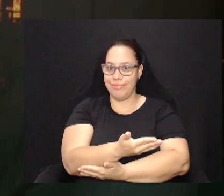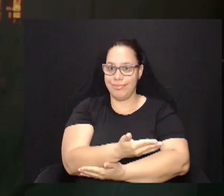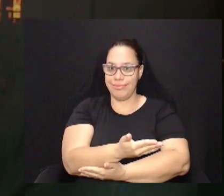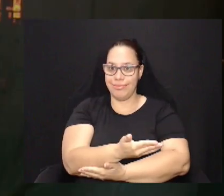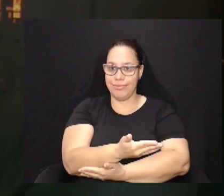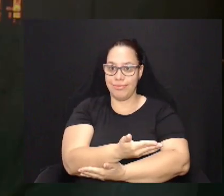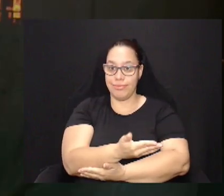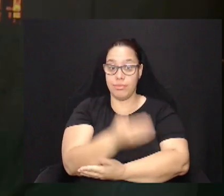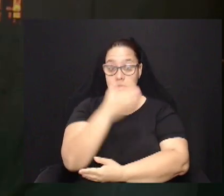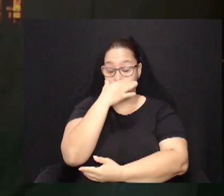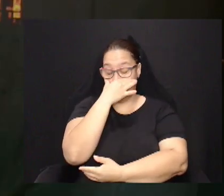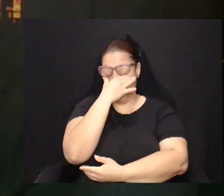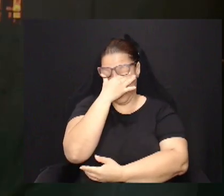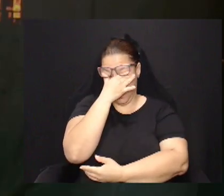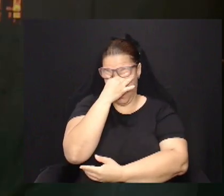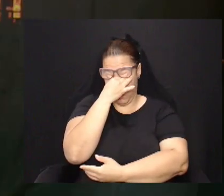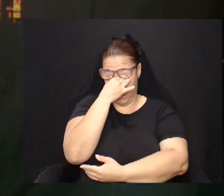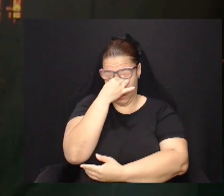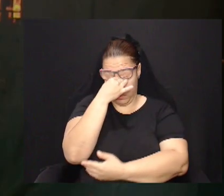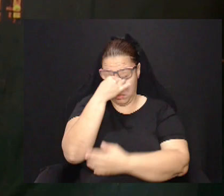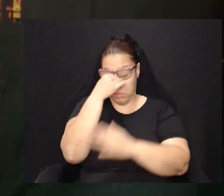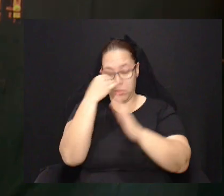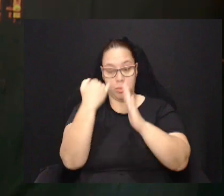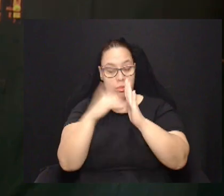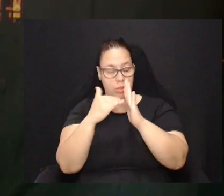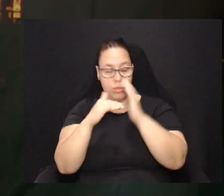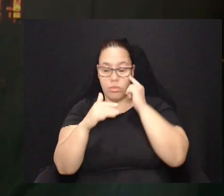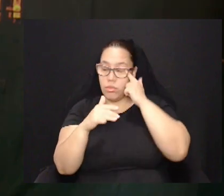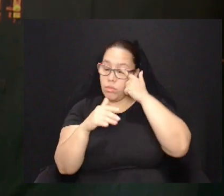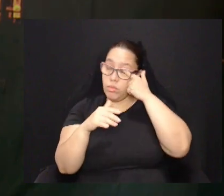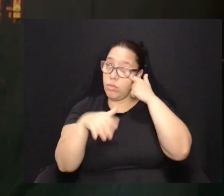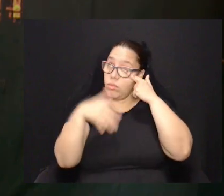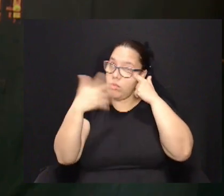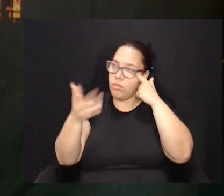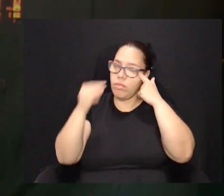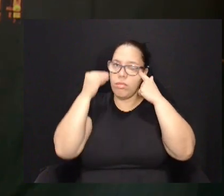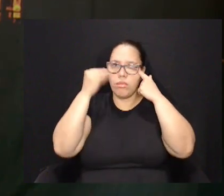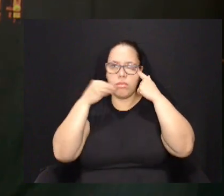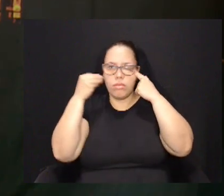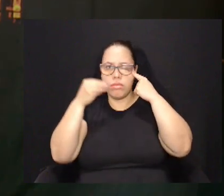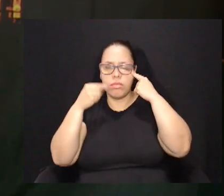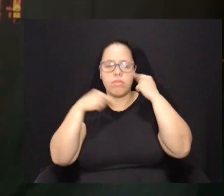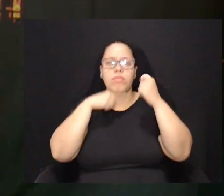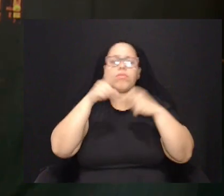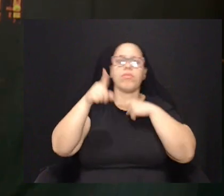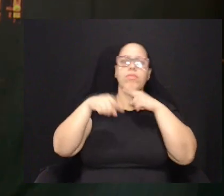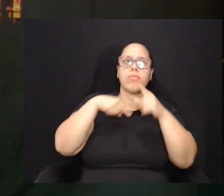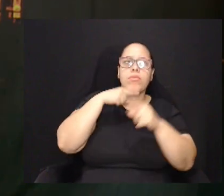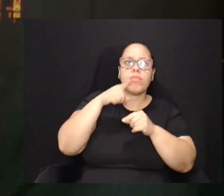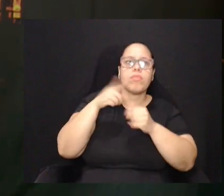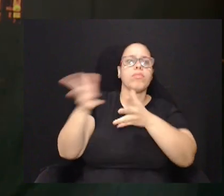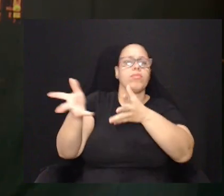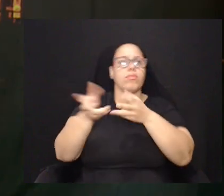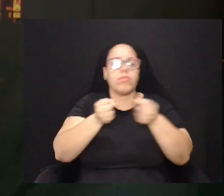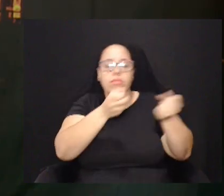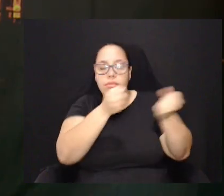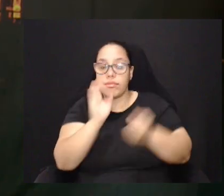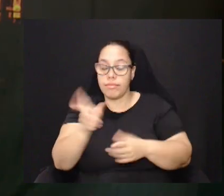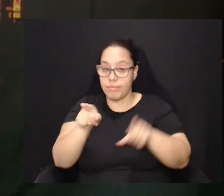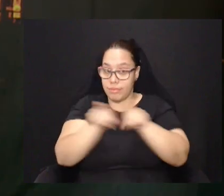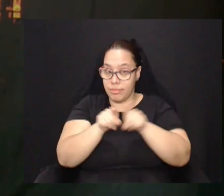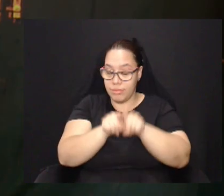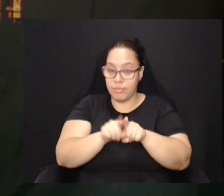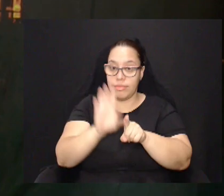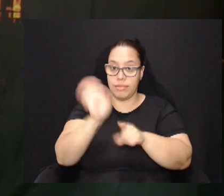19 978293776. Enquanto você manda sua mensagem, manda pra gente, de repente, a sua experiência, a sua dúvida. Os nossos convidados também já estão aqui, daqui a pouquinho